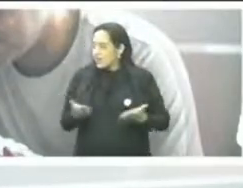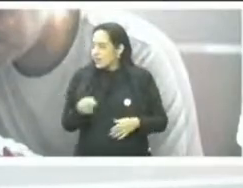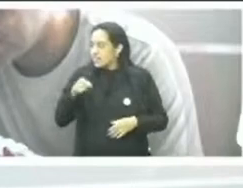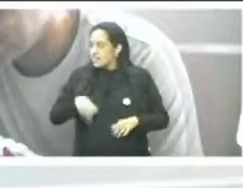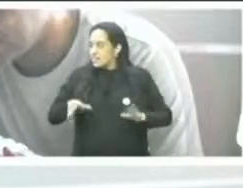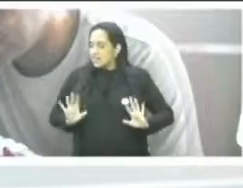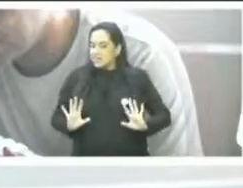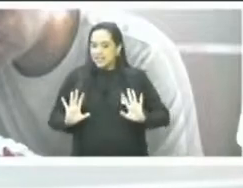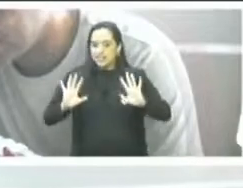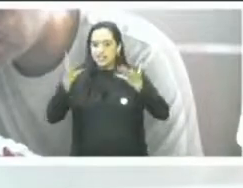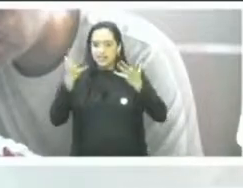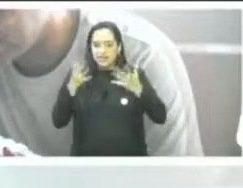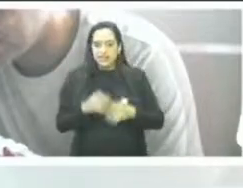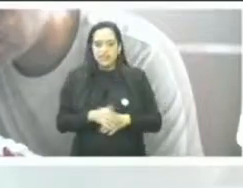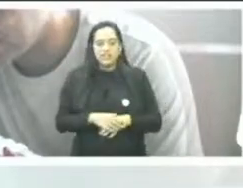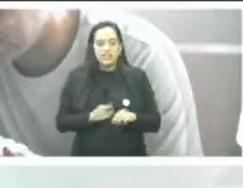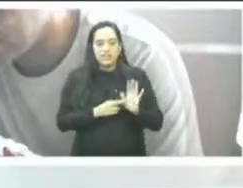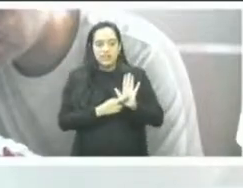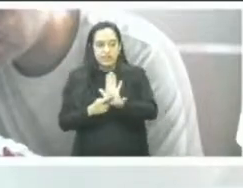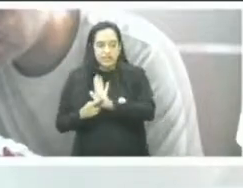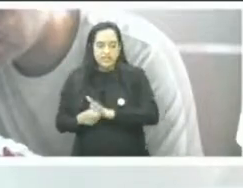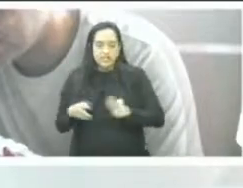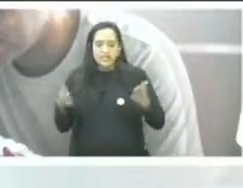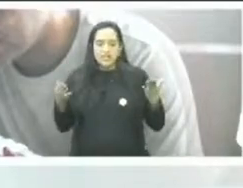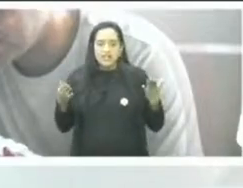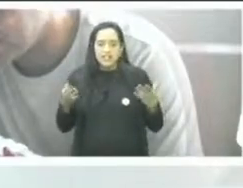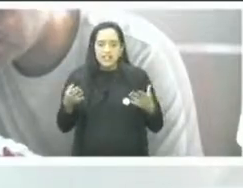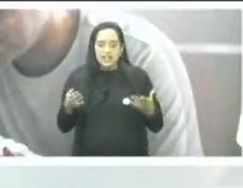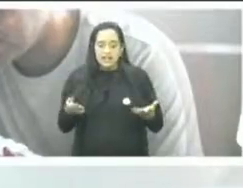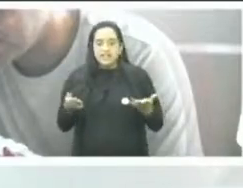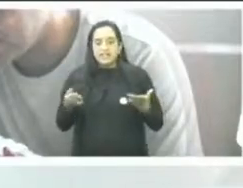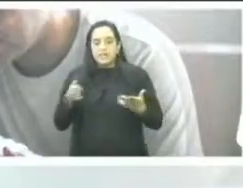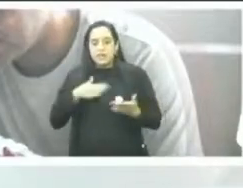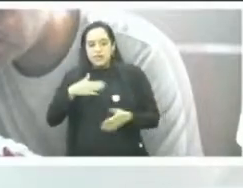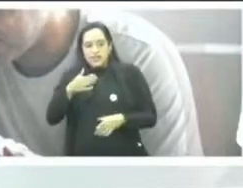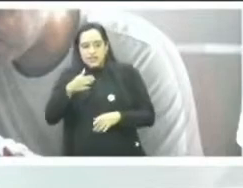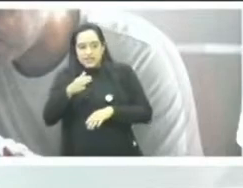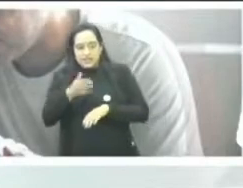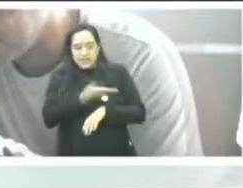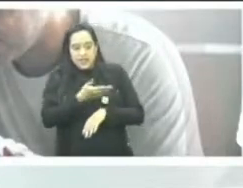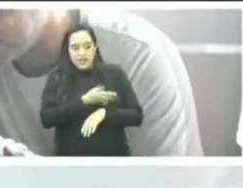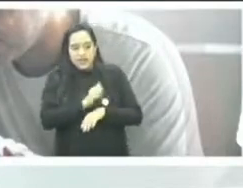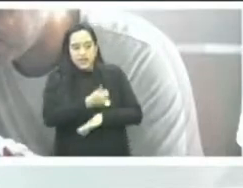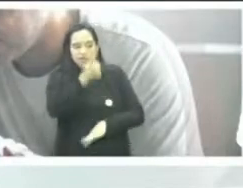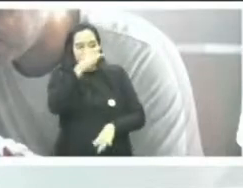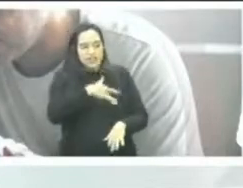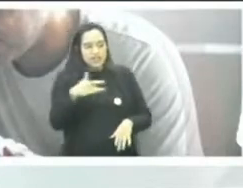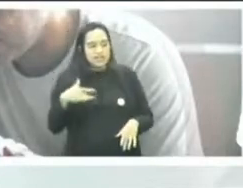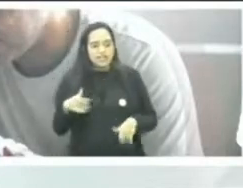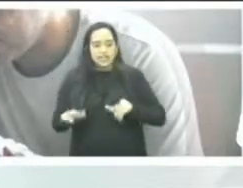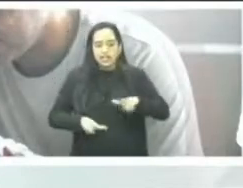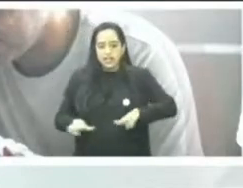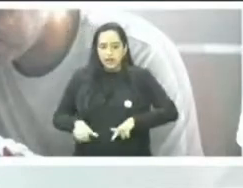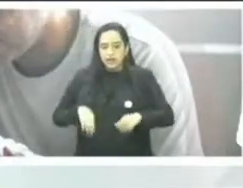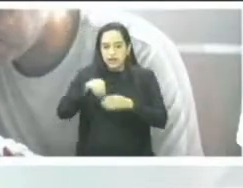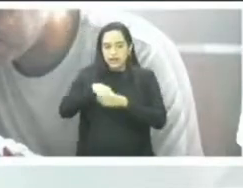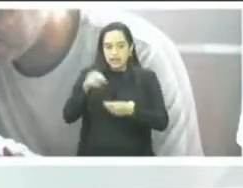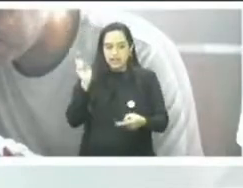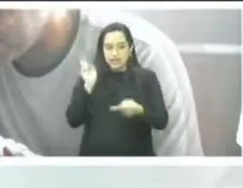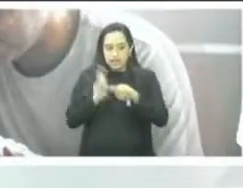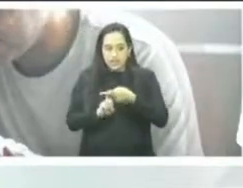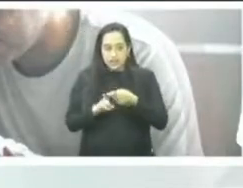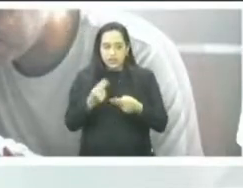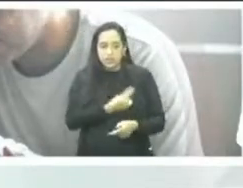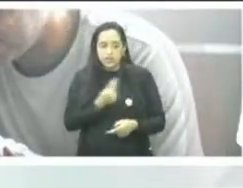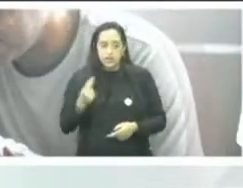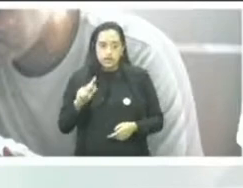evento, representando a voz dos meus colegas profissionais de saúde que atuam no âmbito do SUS. Meu nome é